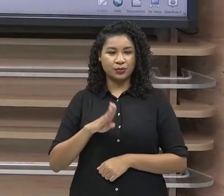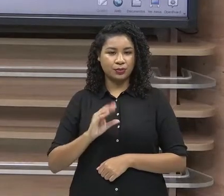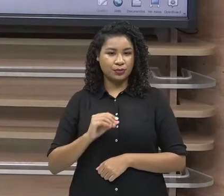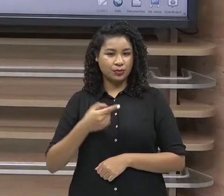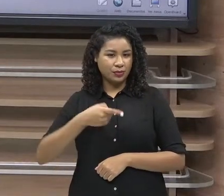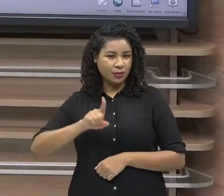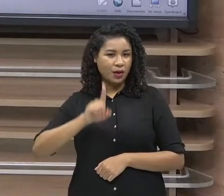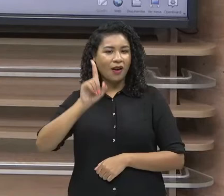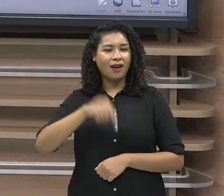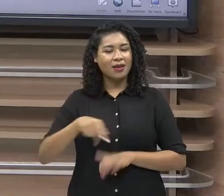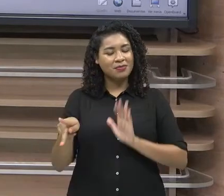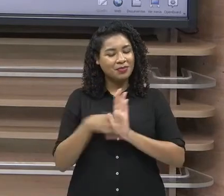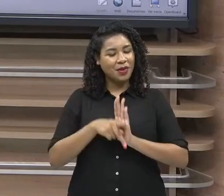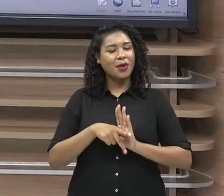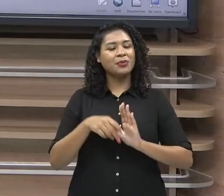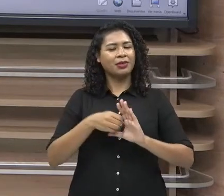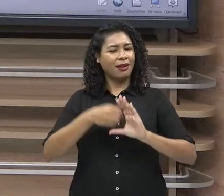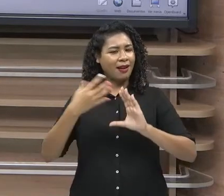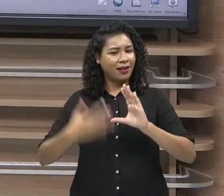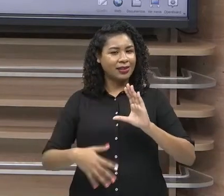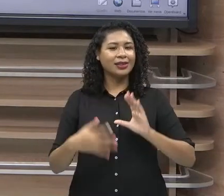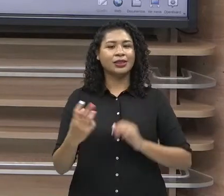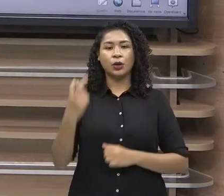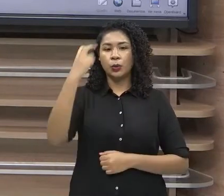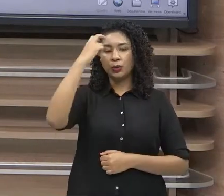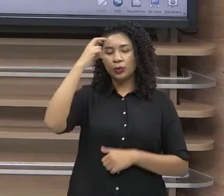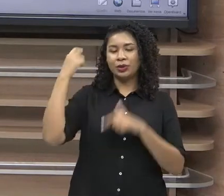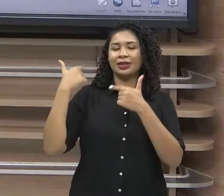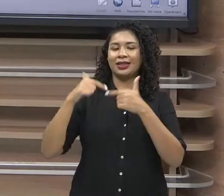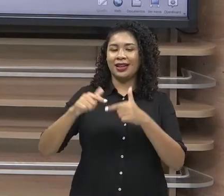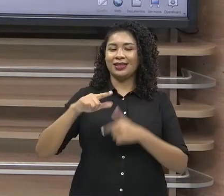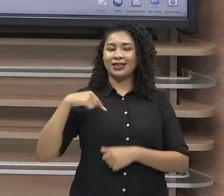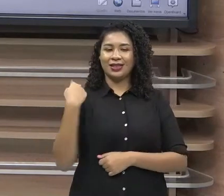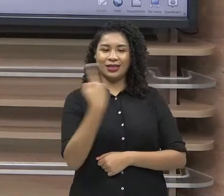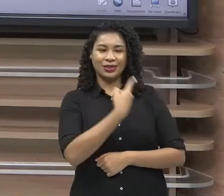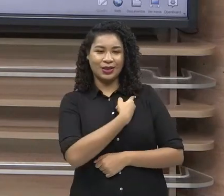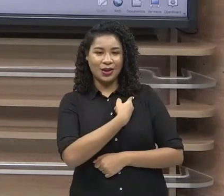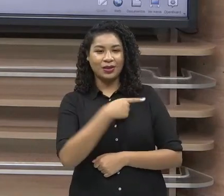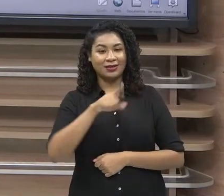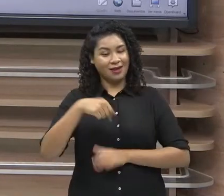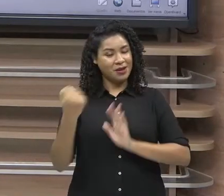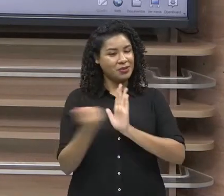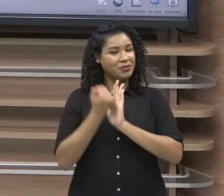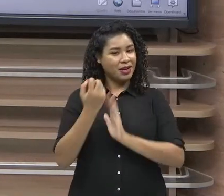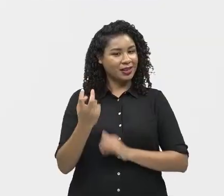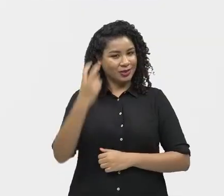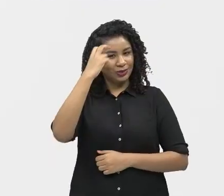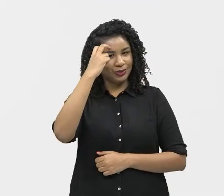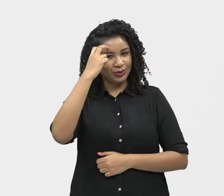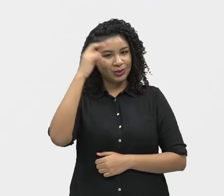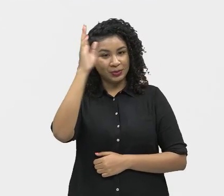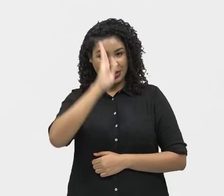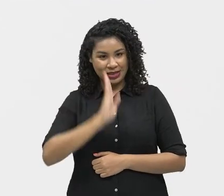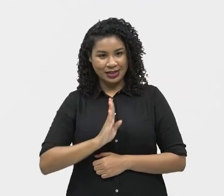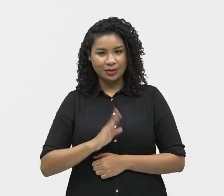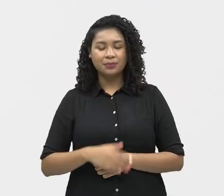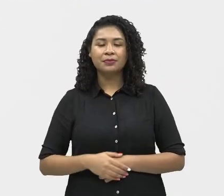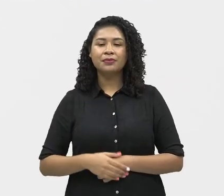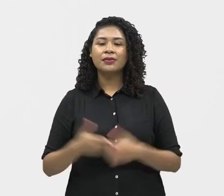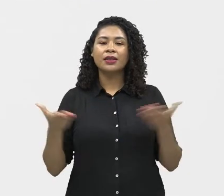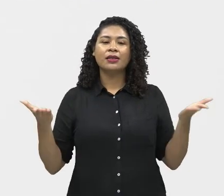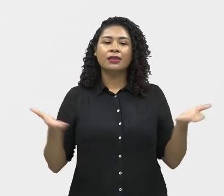cultura, das nossas tradições. Então, ele foi tombado pelo IPHAN, olha só. E vamos agora